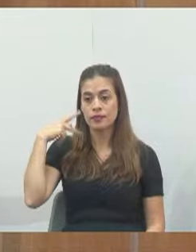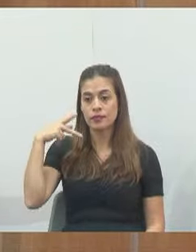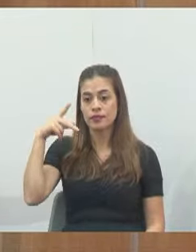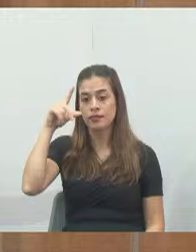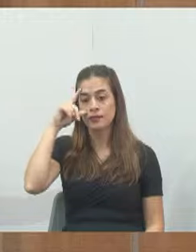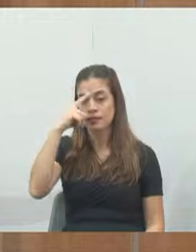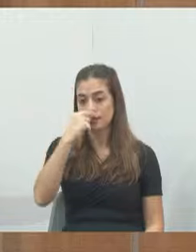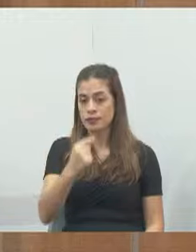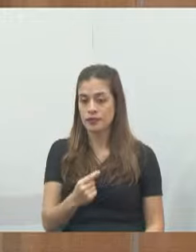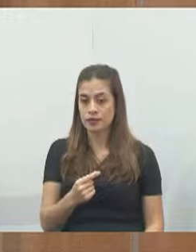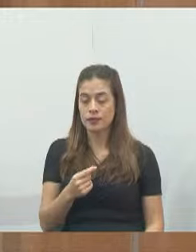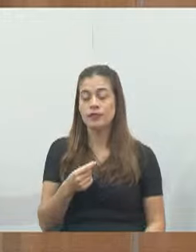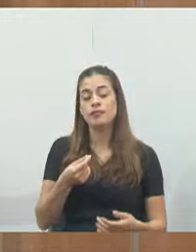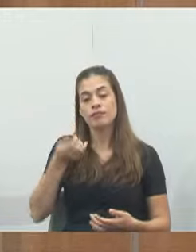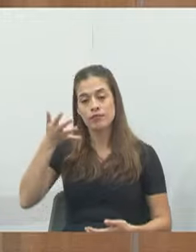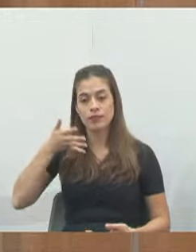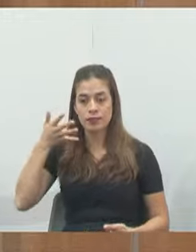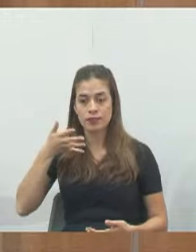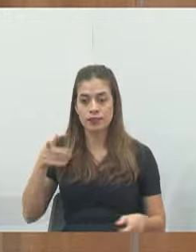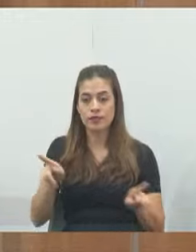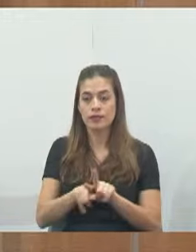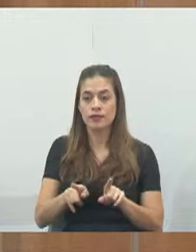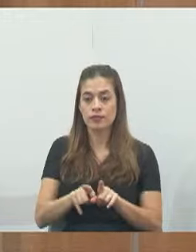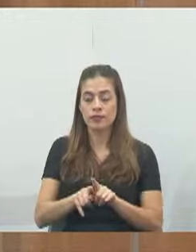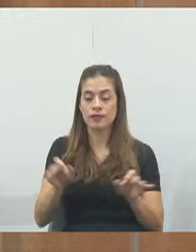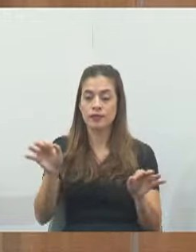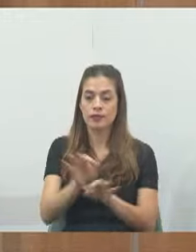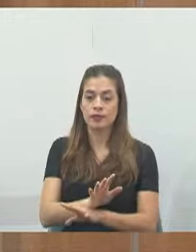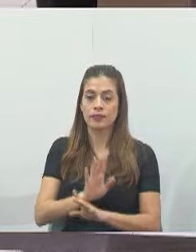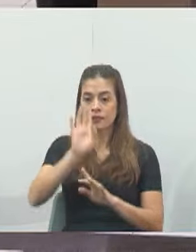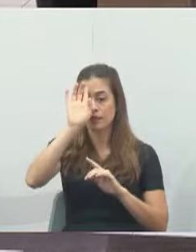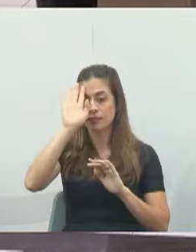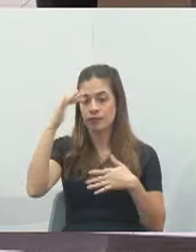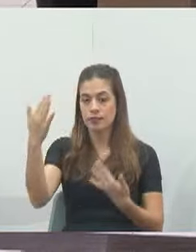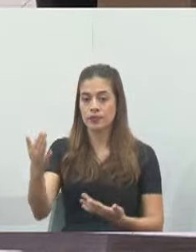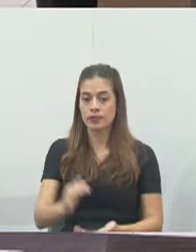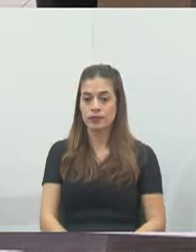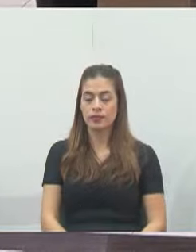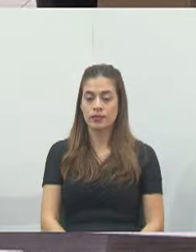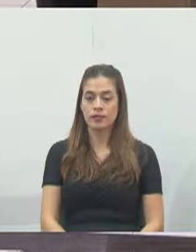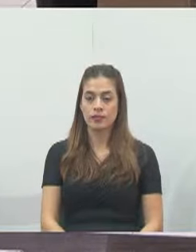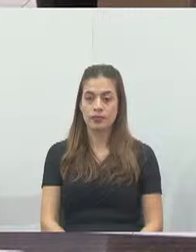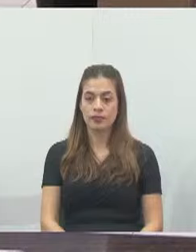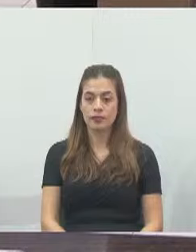que fará suas considerações e também o encerramento da solenidade.